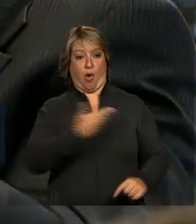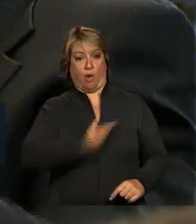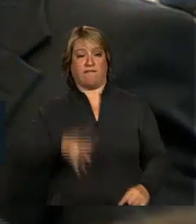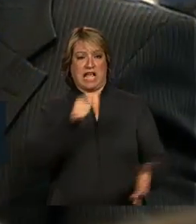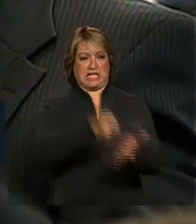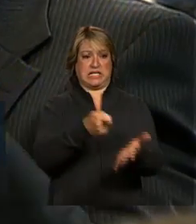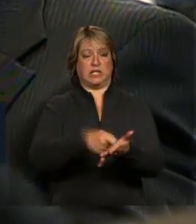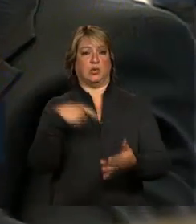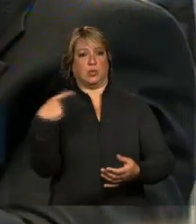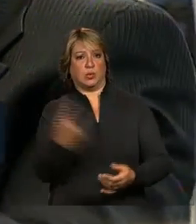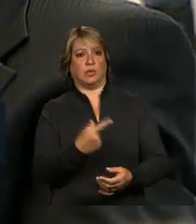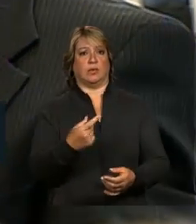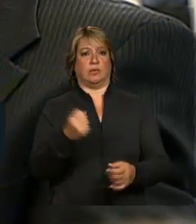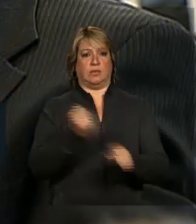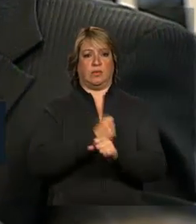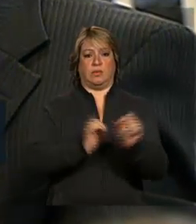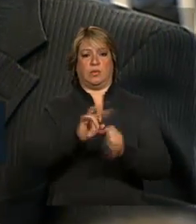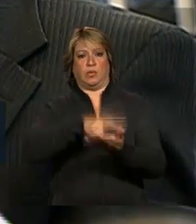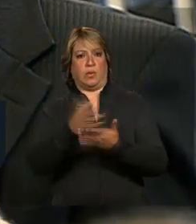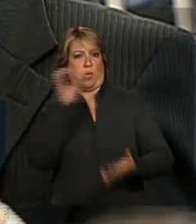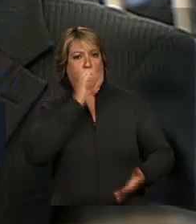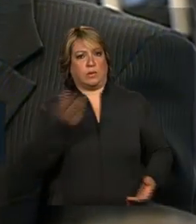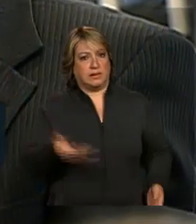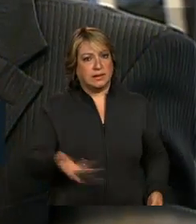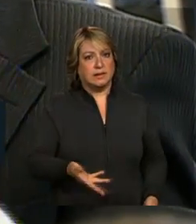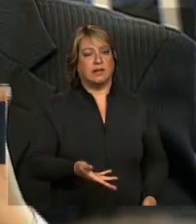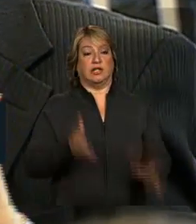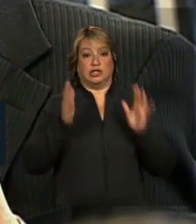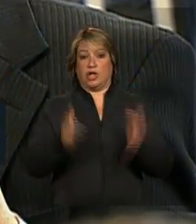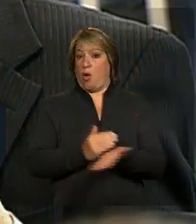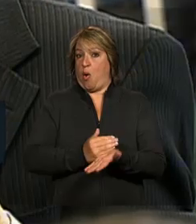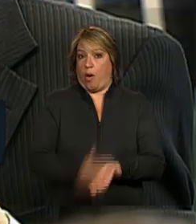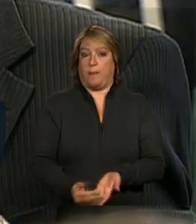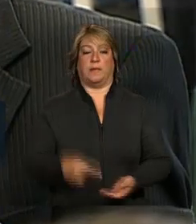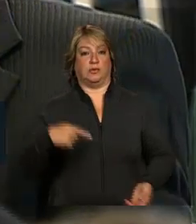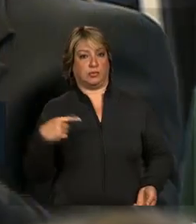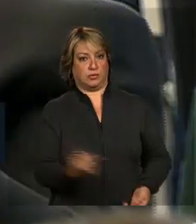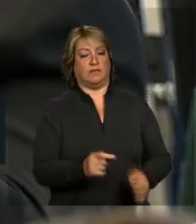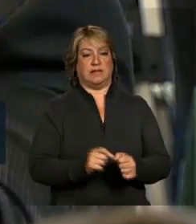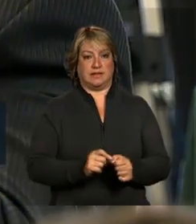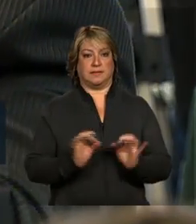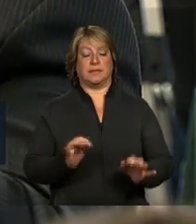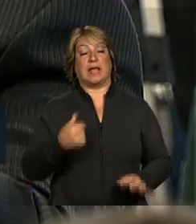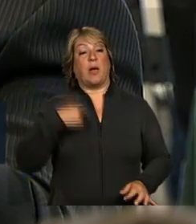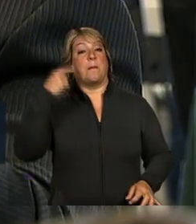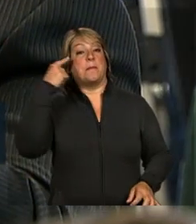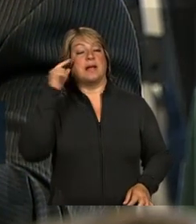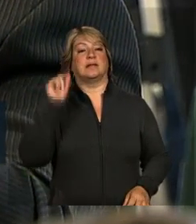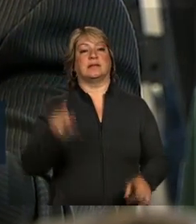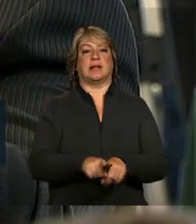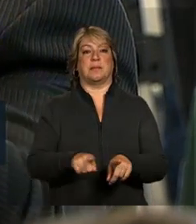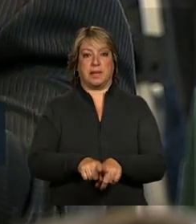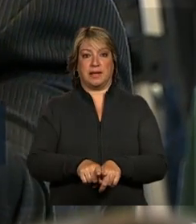investimentos sejam acelerados as duplicações sejam colocadas já no começo das concessões o que eu imagino também que